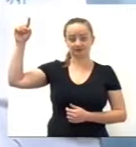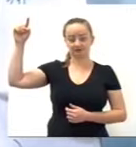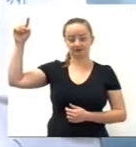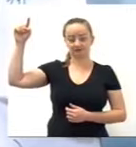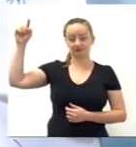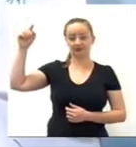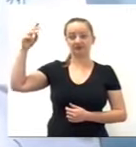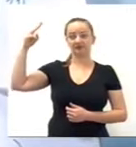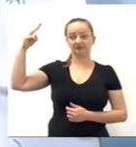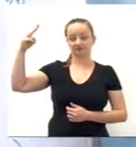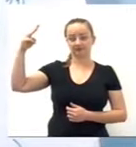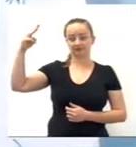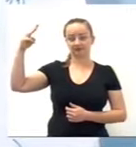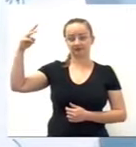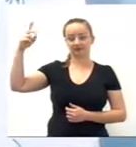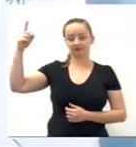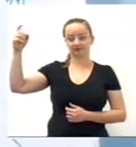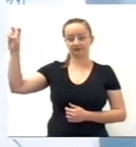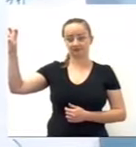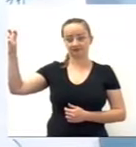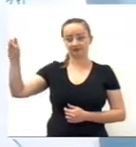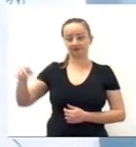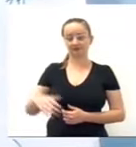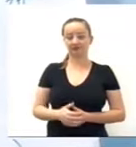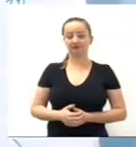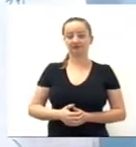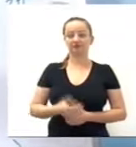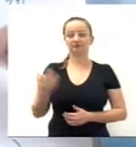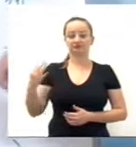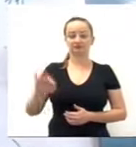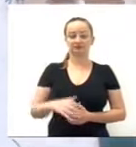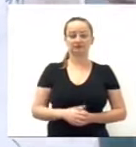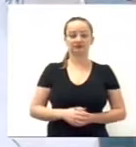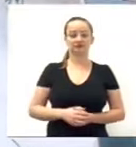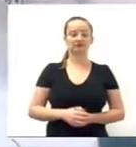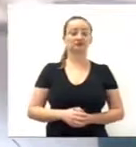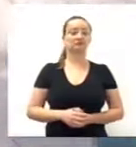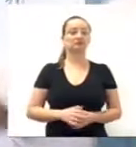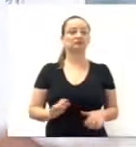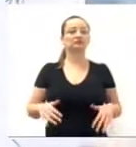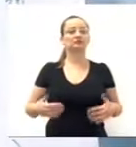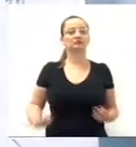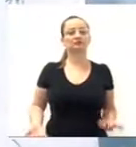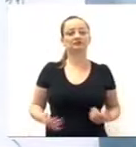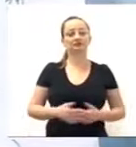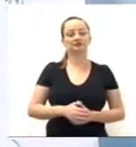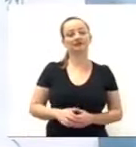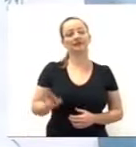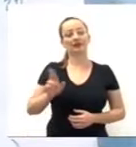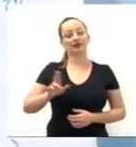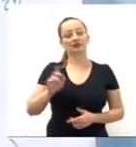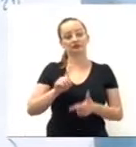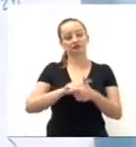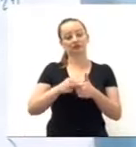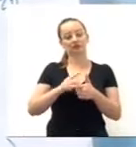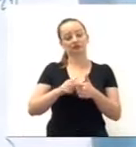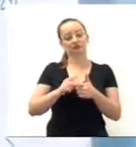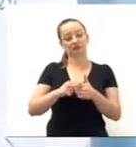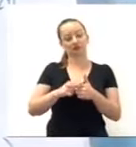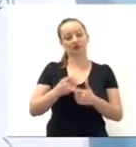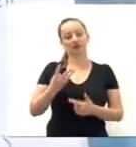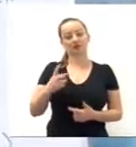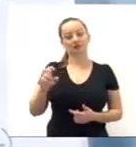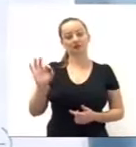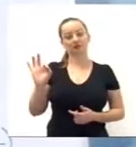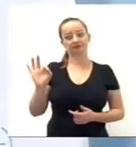315 graus. Certo? Então, eu peguei um ângulo de 45